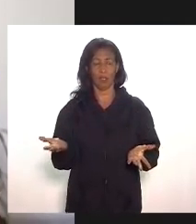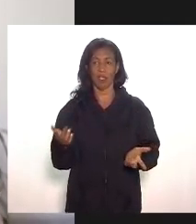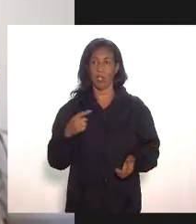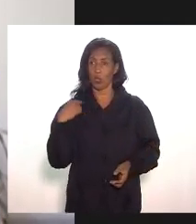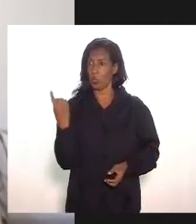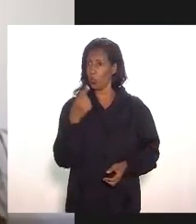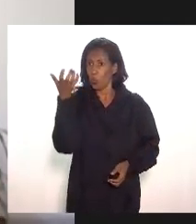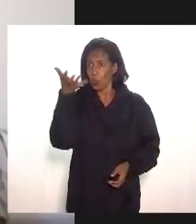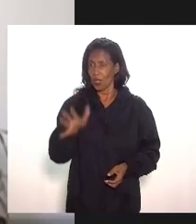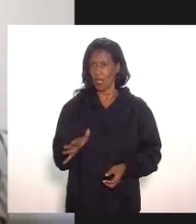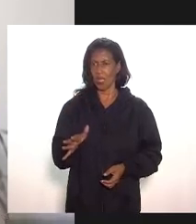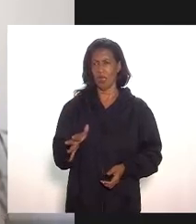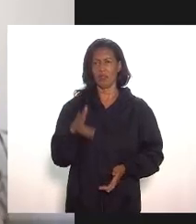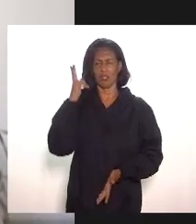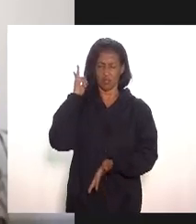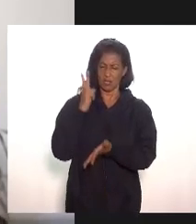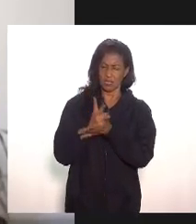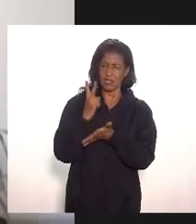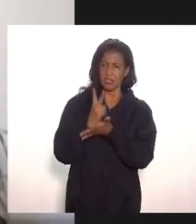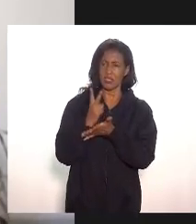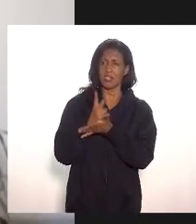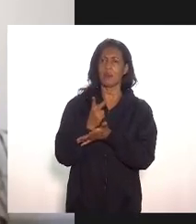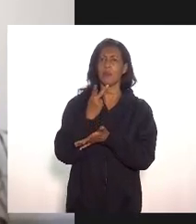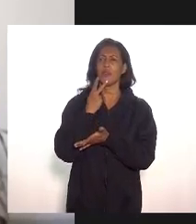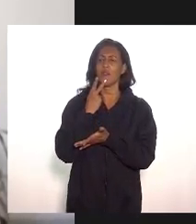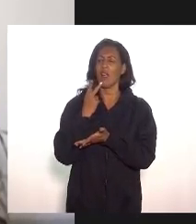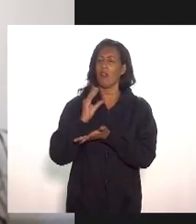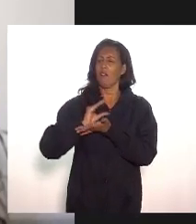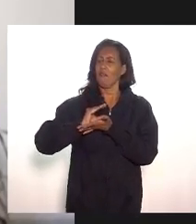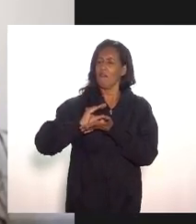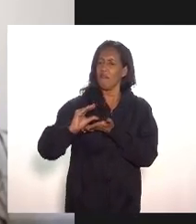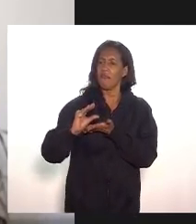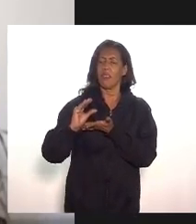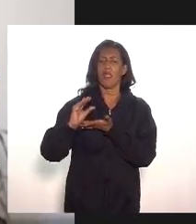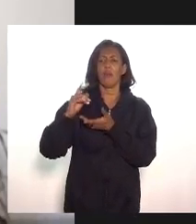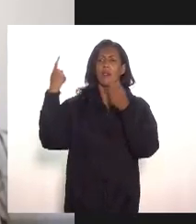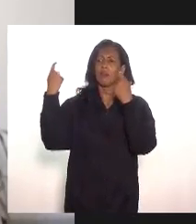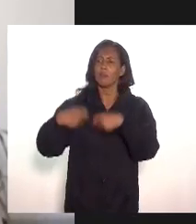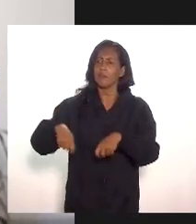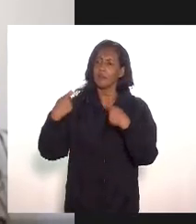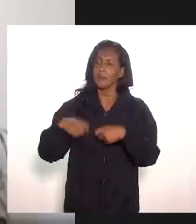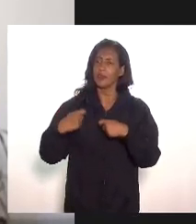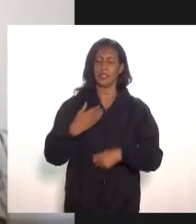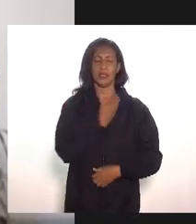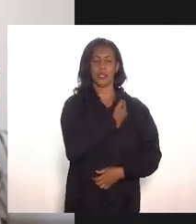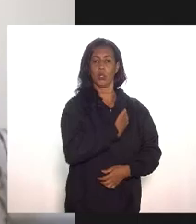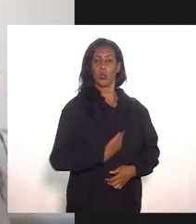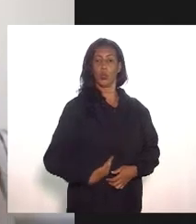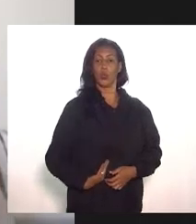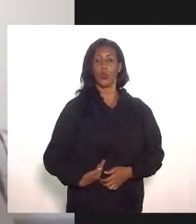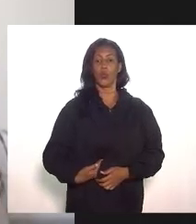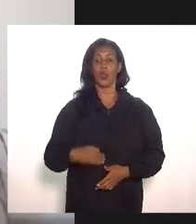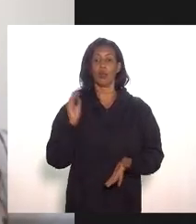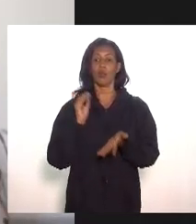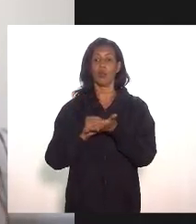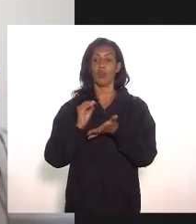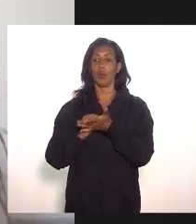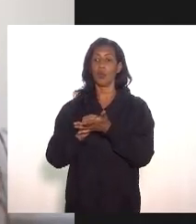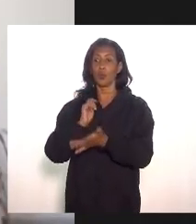sempre preza pelo orçamento necessário, por aquilo que, por exemplo, o governo do estado deixou de pagar, que